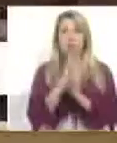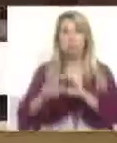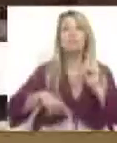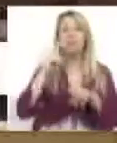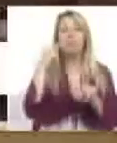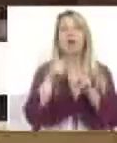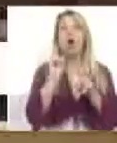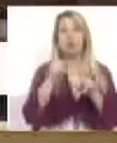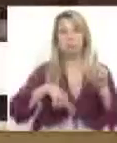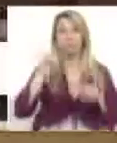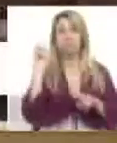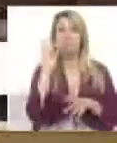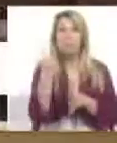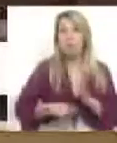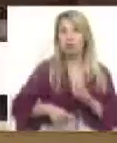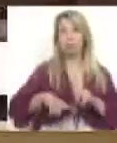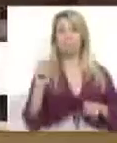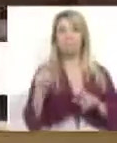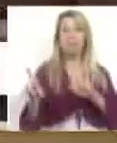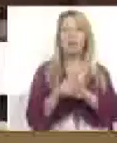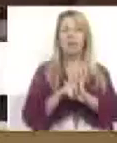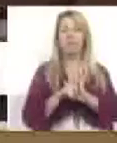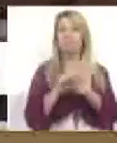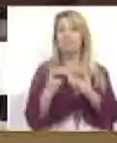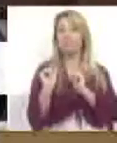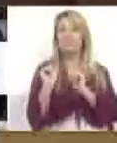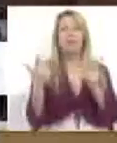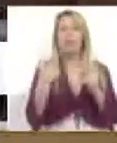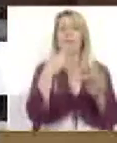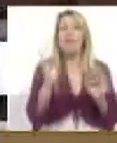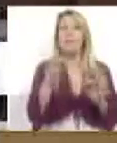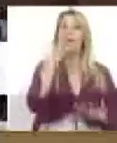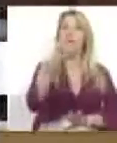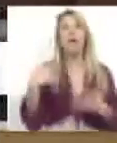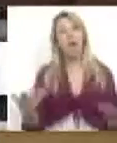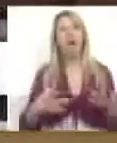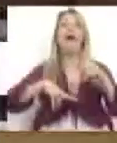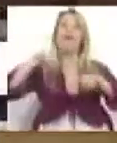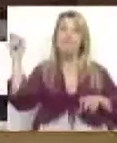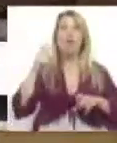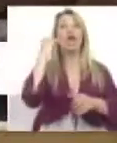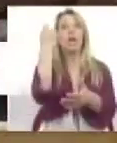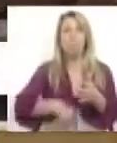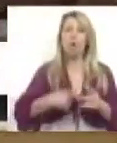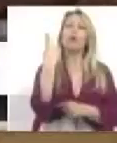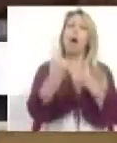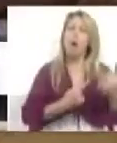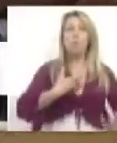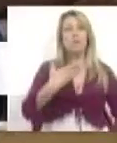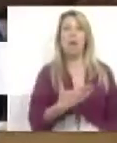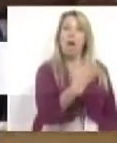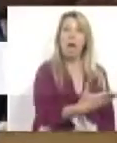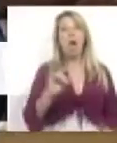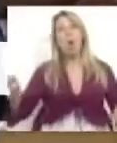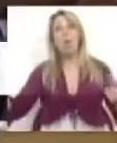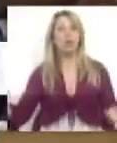e fugir à lei. E não vale a pena dizer que há fugas aos impostos que são lícitas e outras que são ilícitas, que